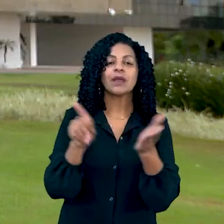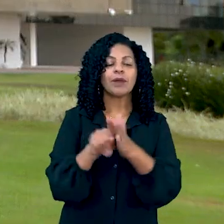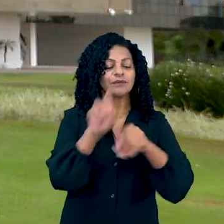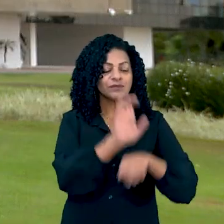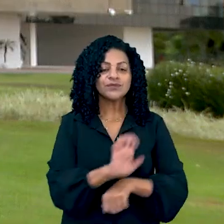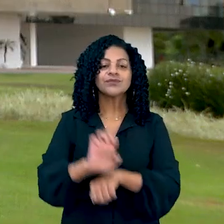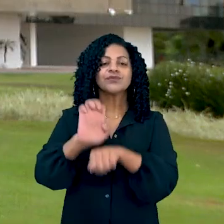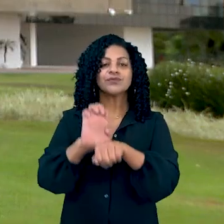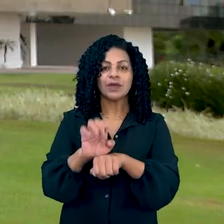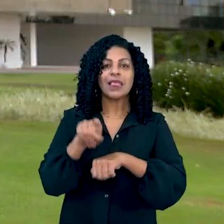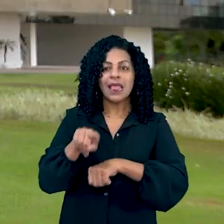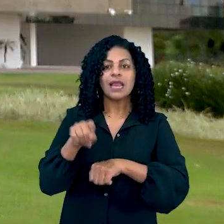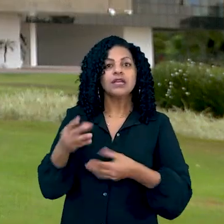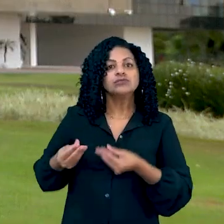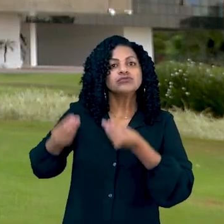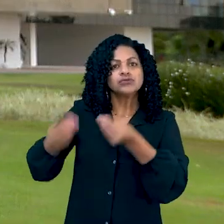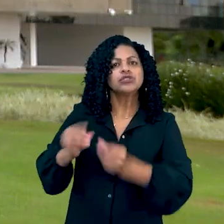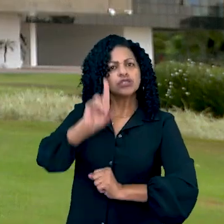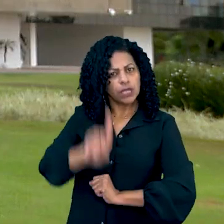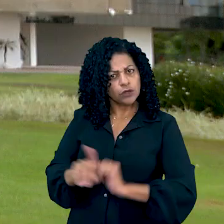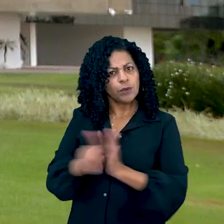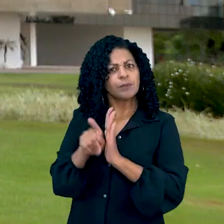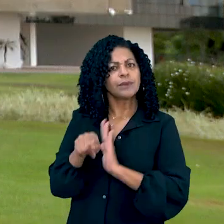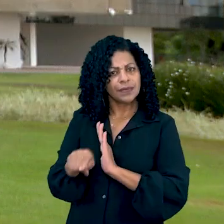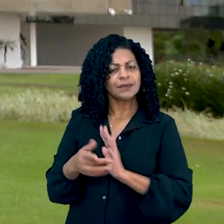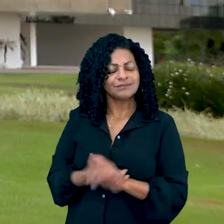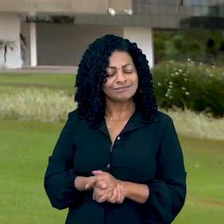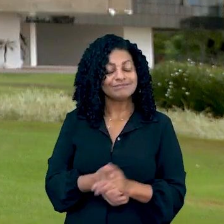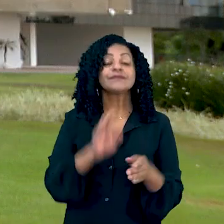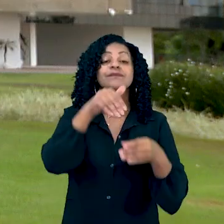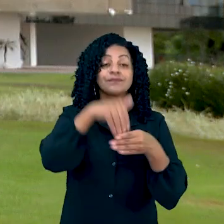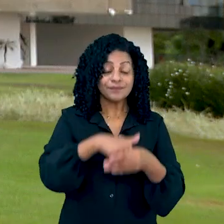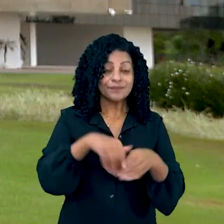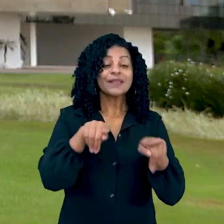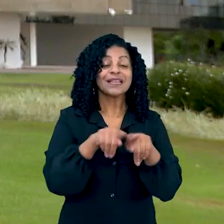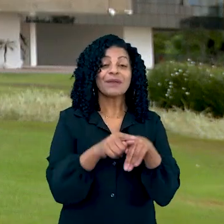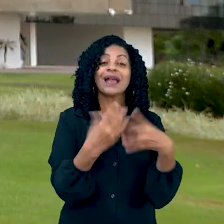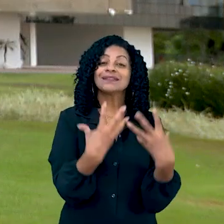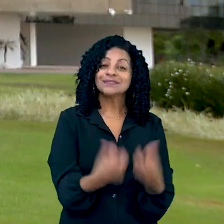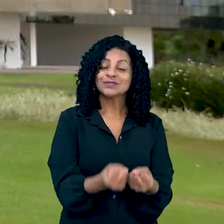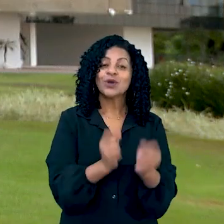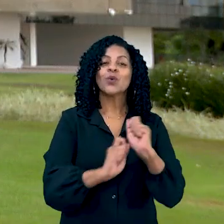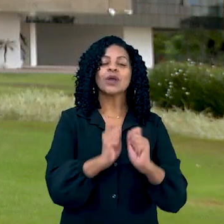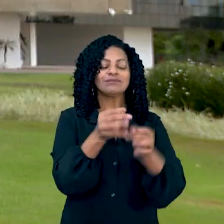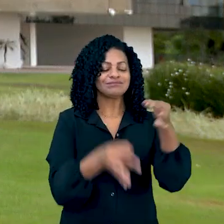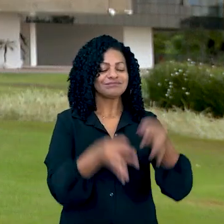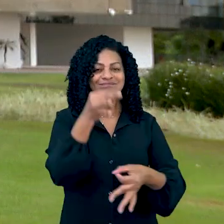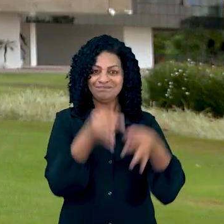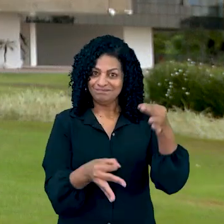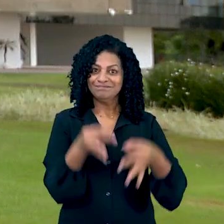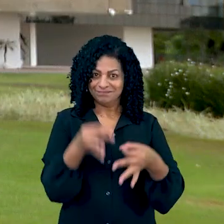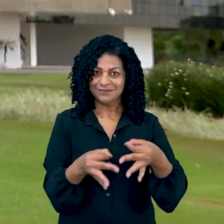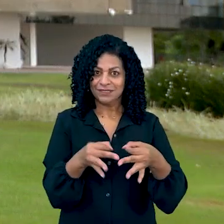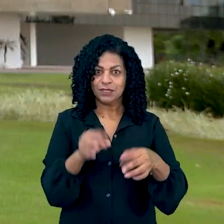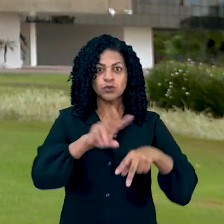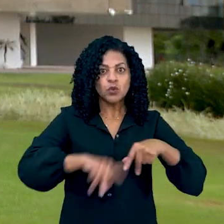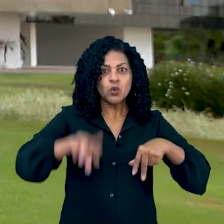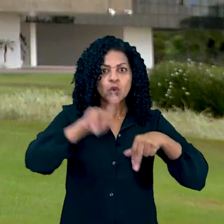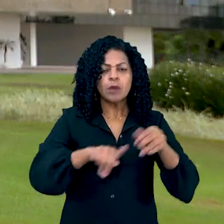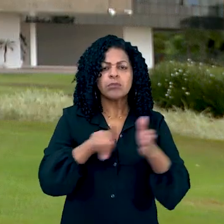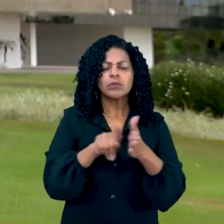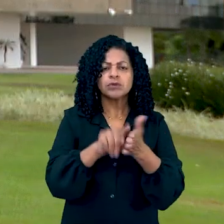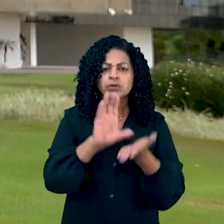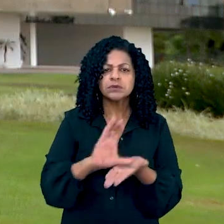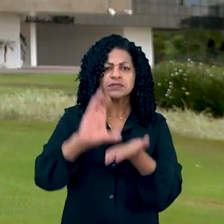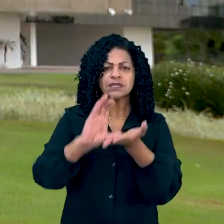Estado assegurar a efetividade desse direito. No voto, ele adotou o protocolo para julgamento com perspectiva de gênero do